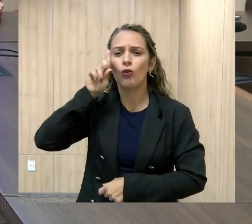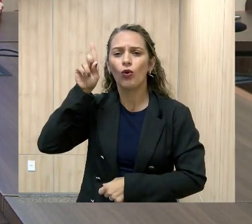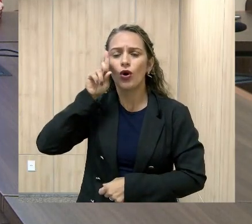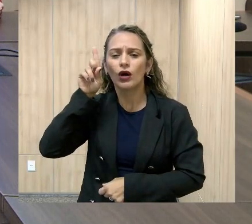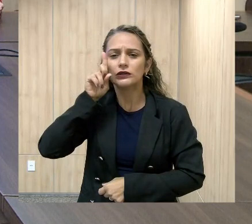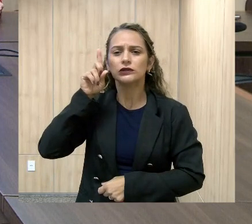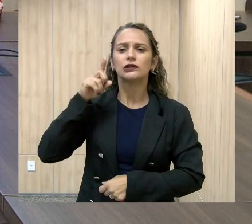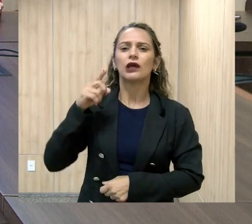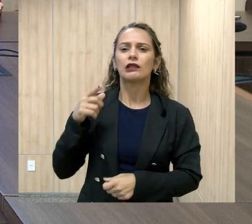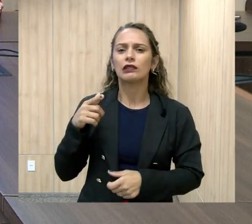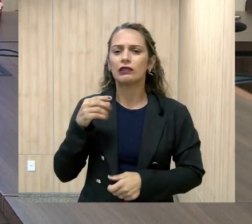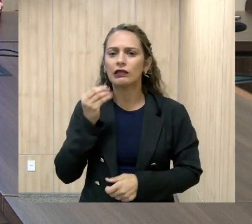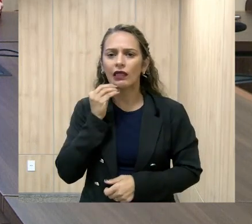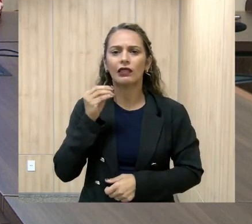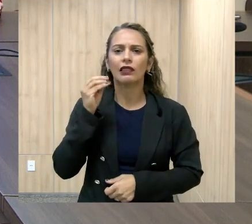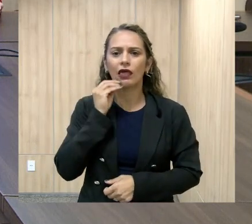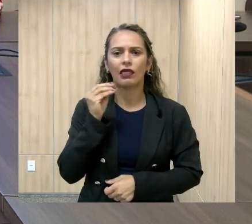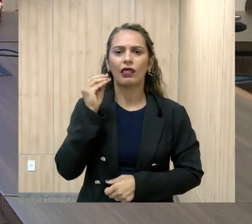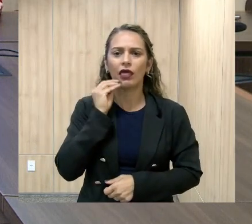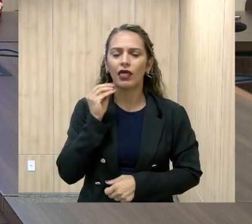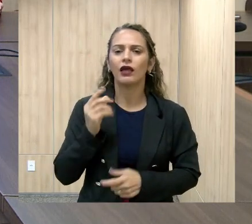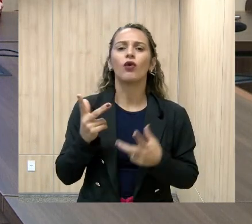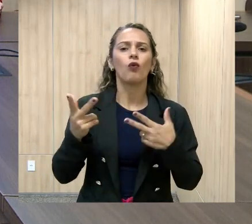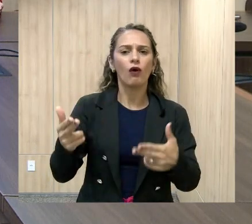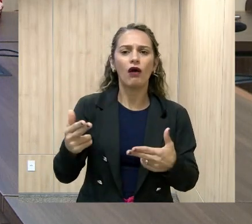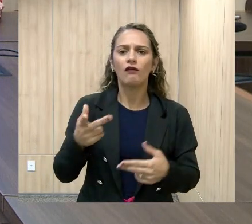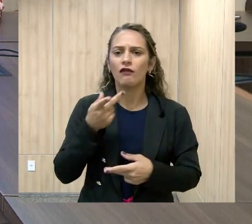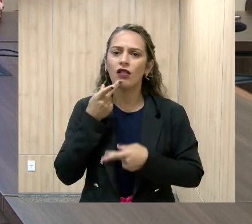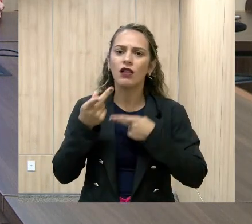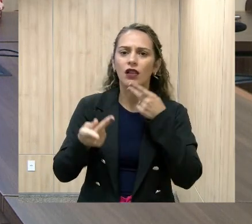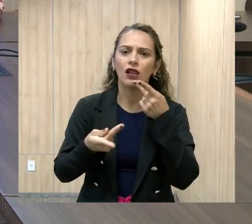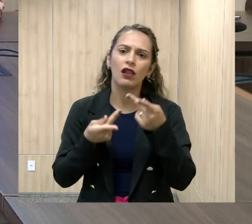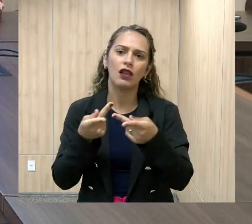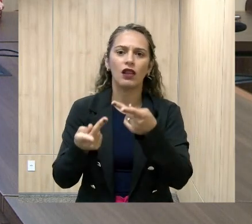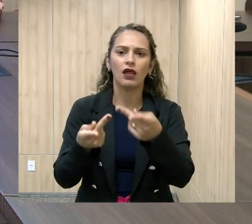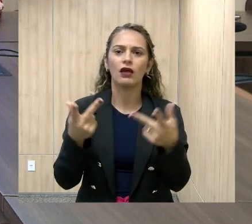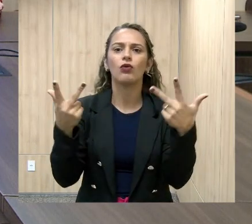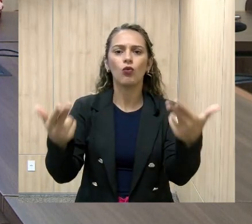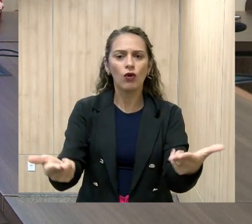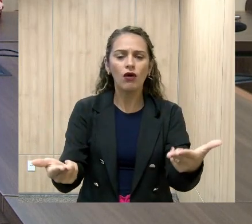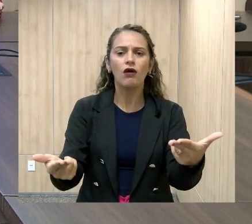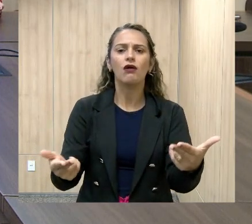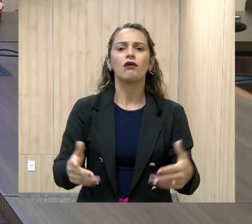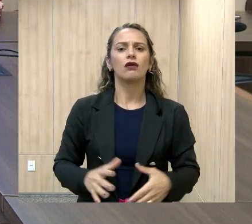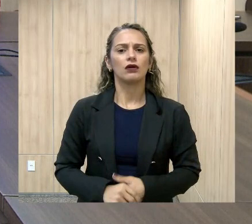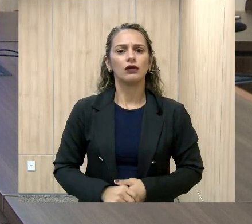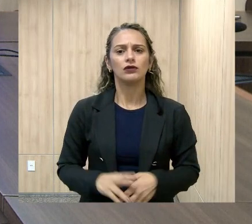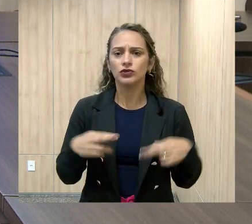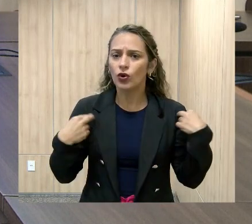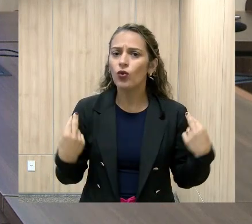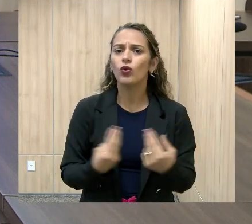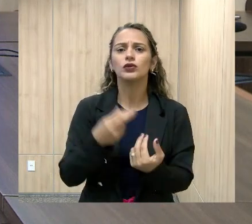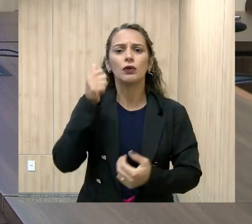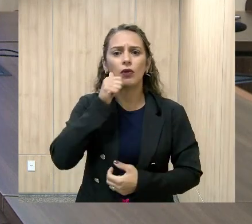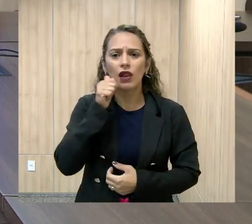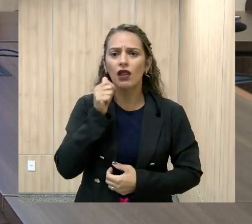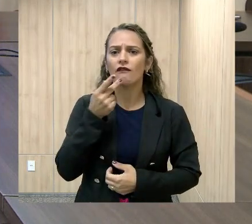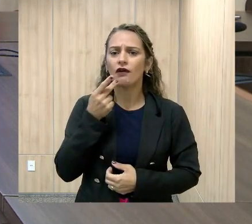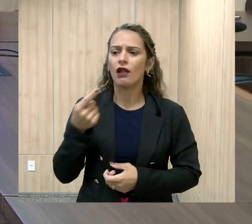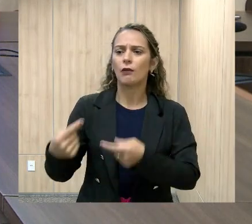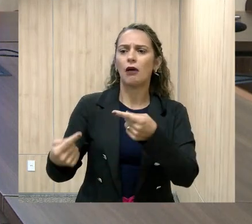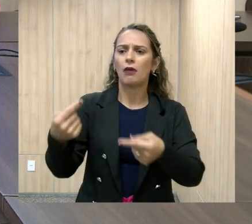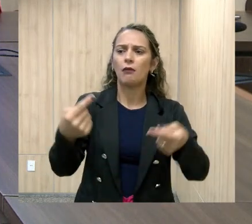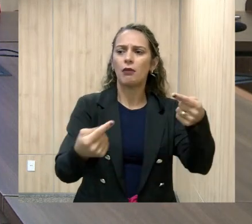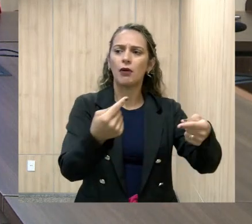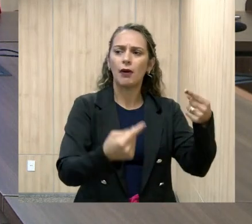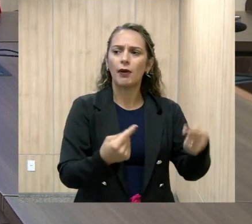todo dia enxugando o gelo todo dia nós fala as mesmas coisas aqui na nossa comissão nesse Parlamento a gente reúne as mulheres para